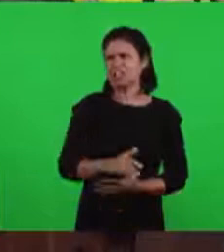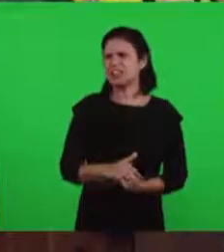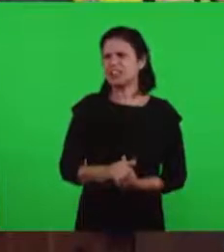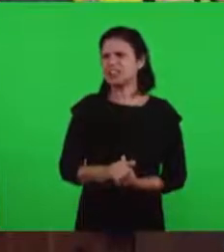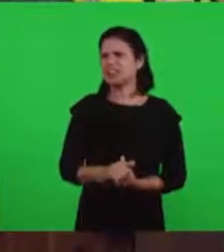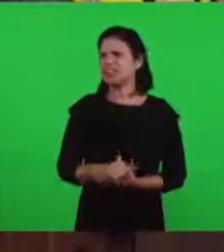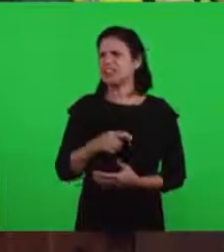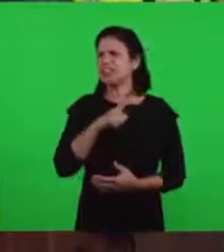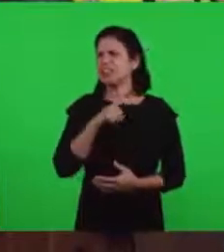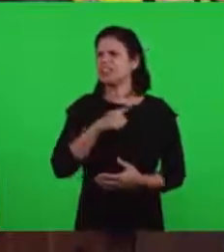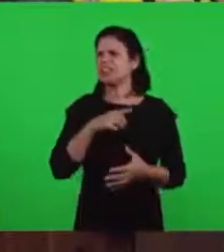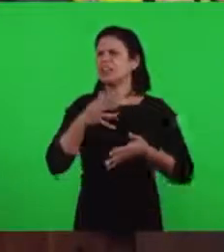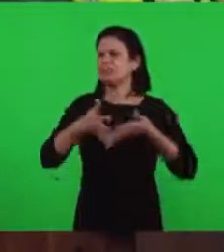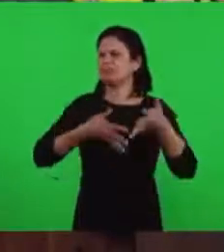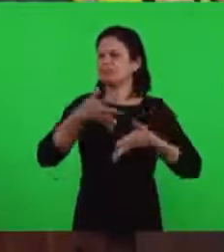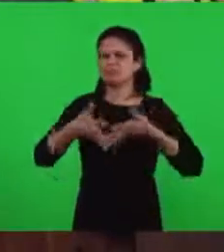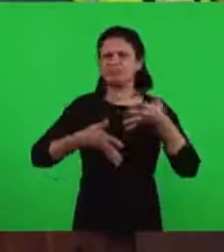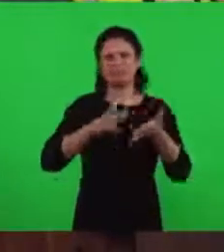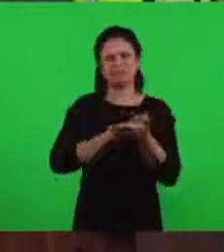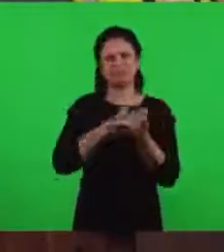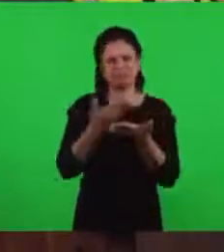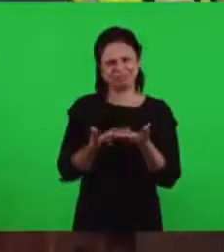o fundamento